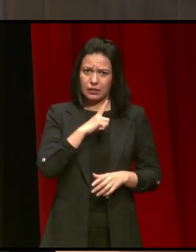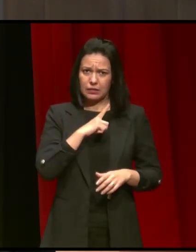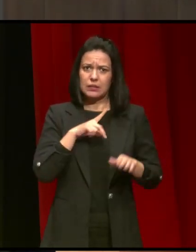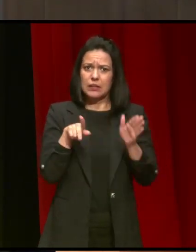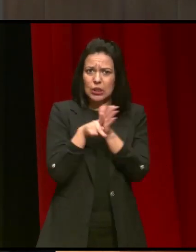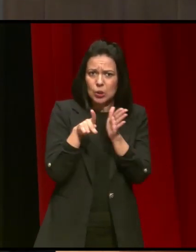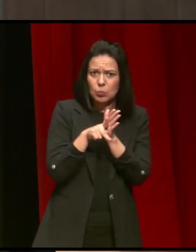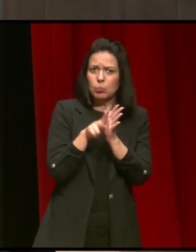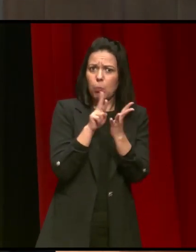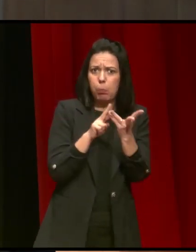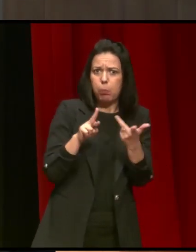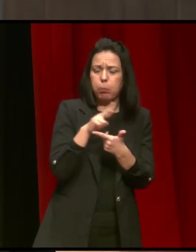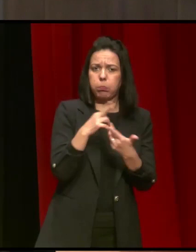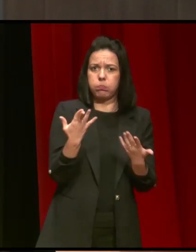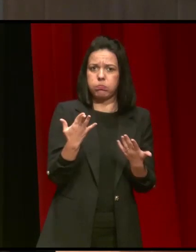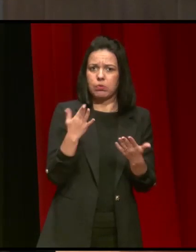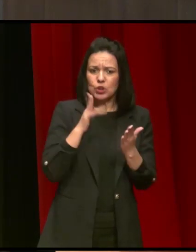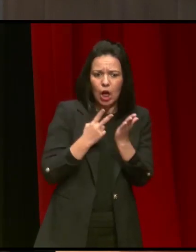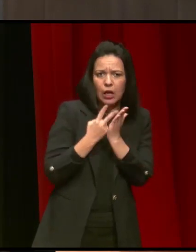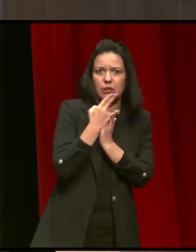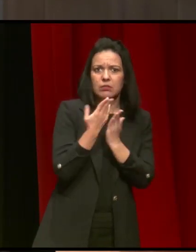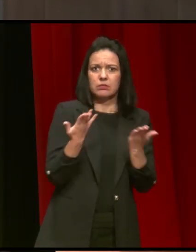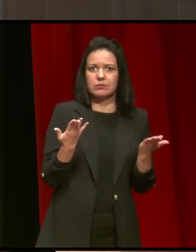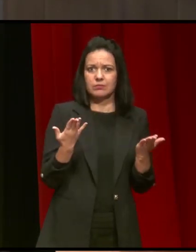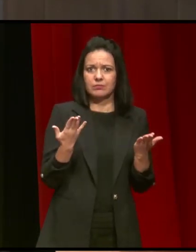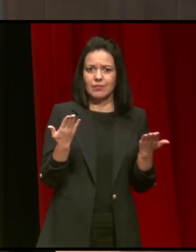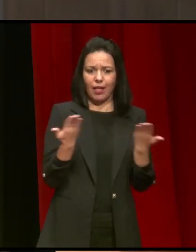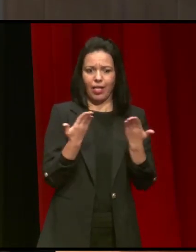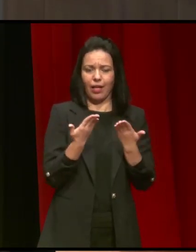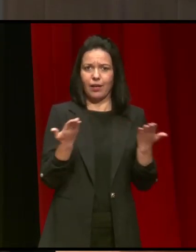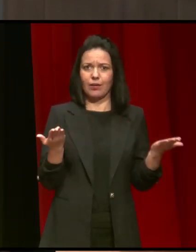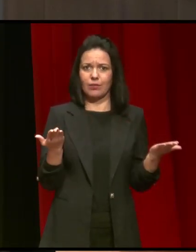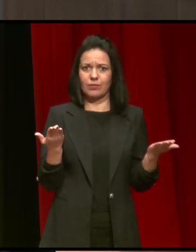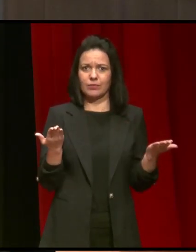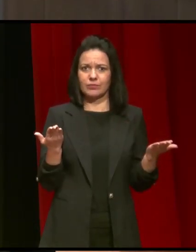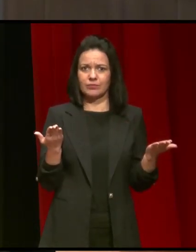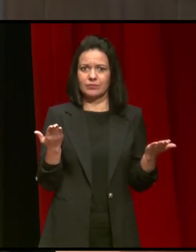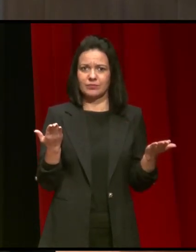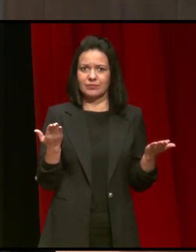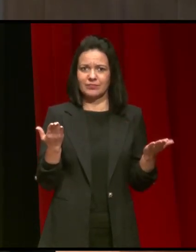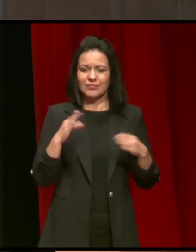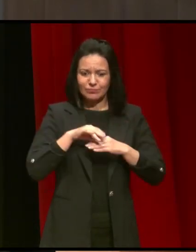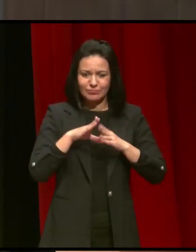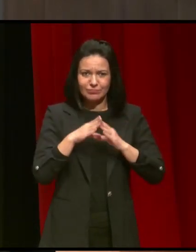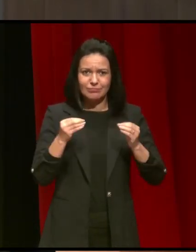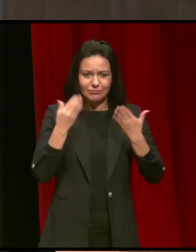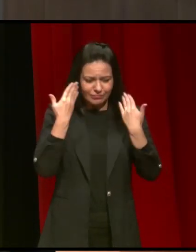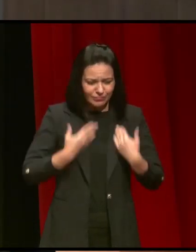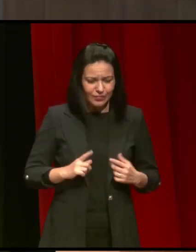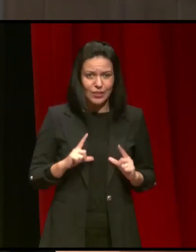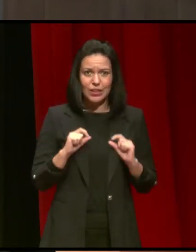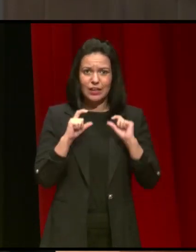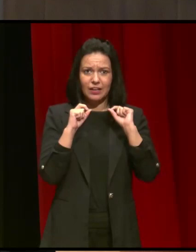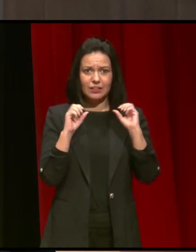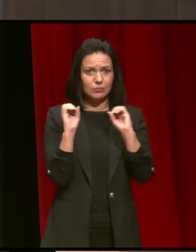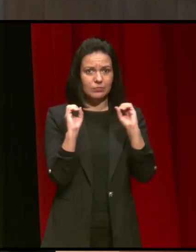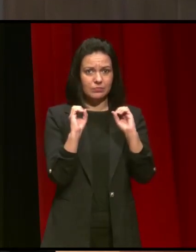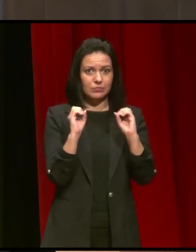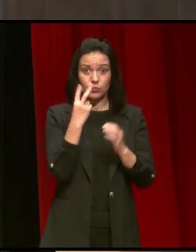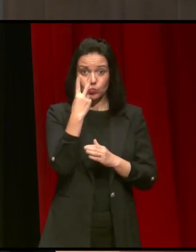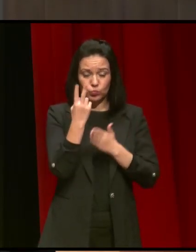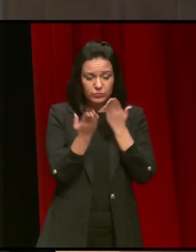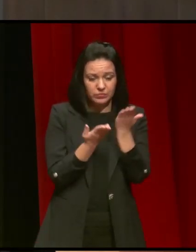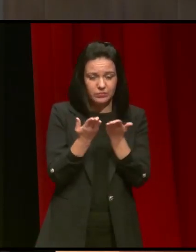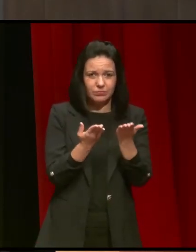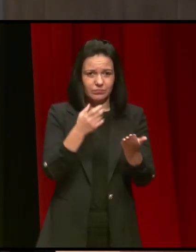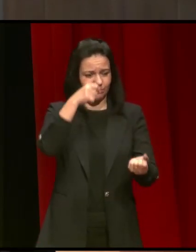colo, agora não tem mais, Deus curou ele. Ele fez duas terapias,